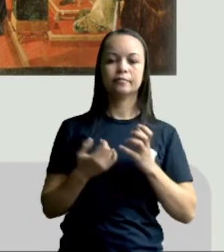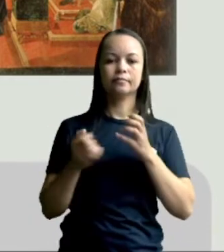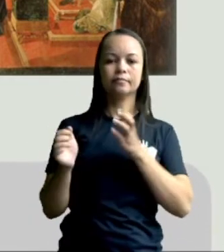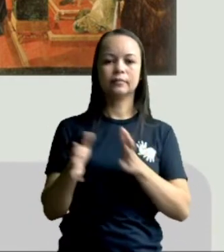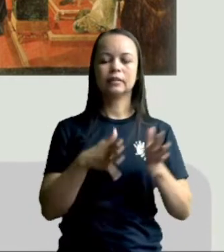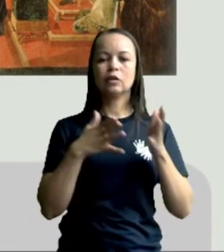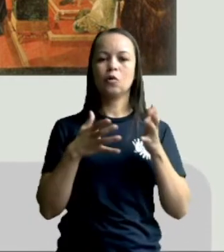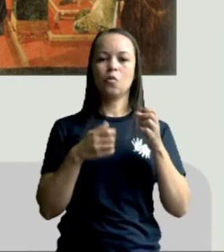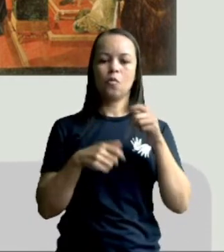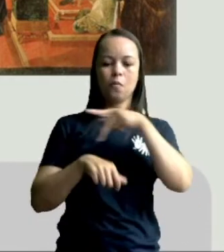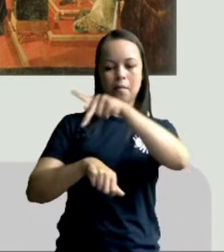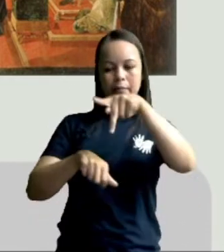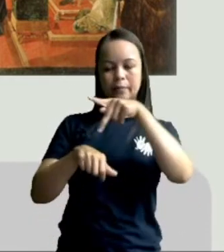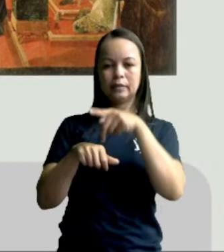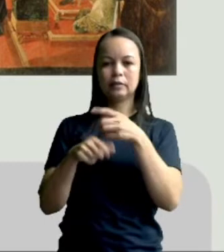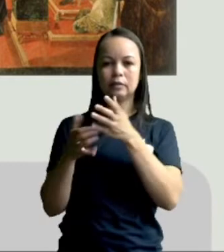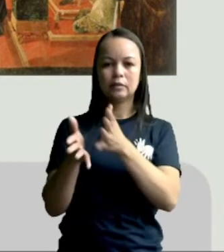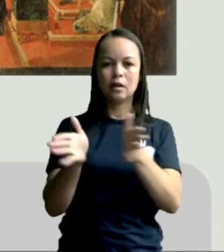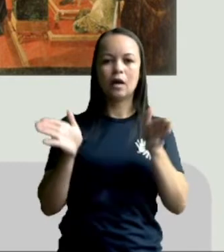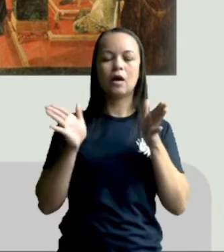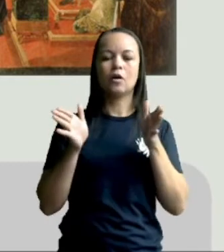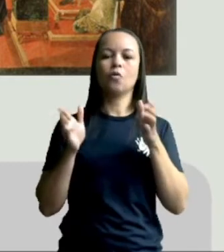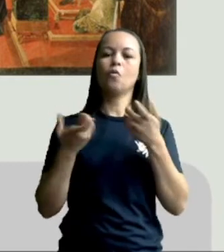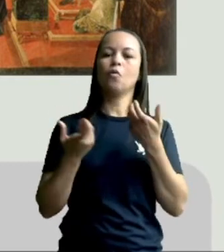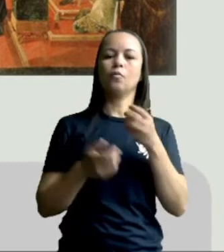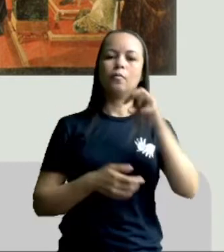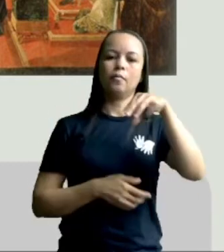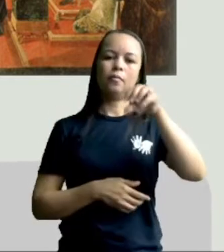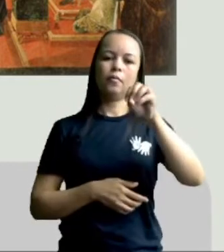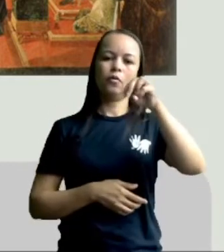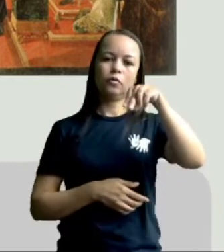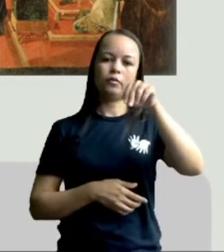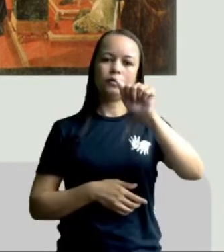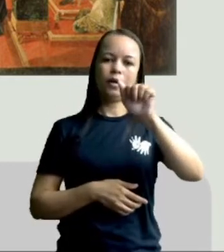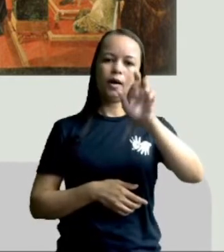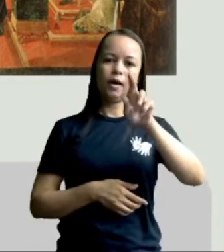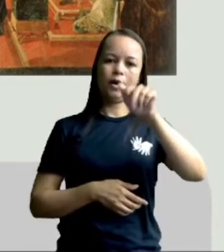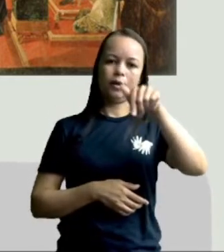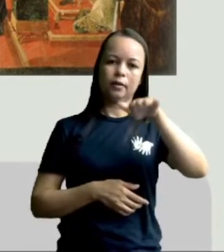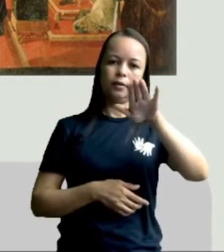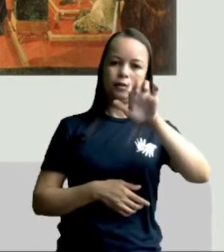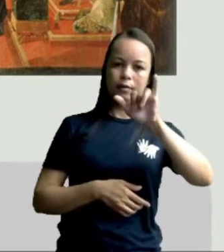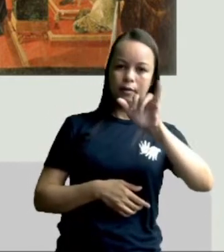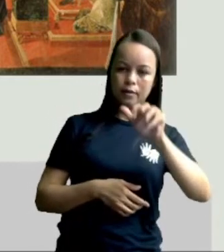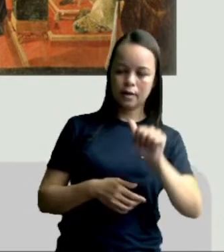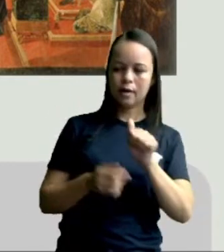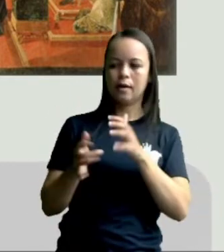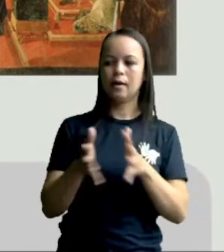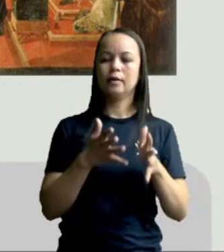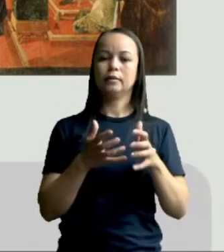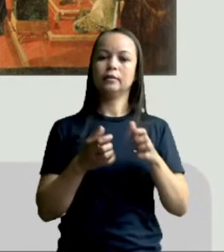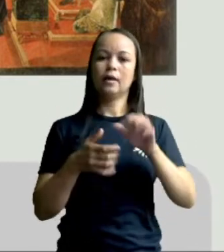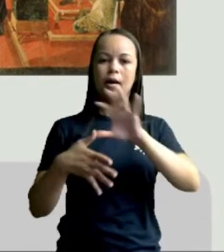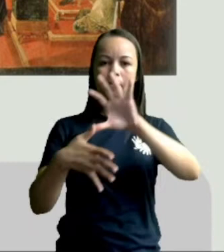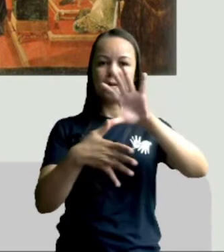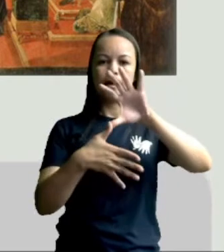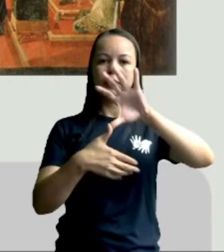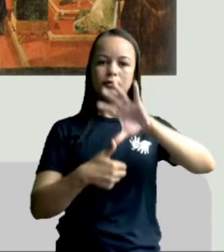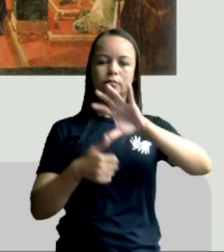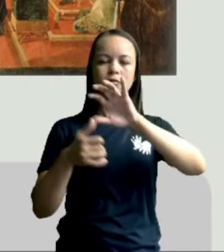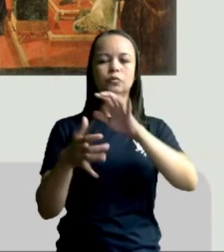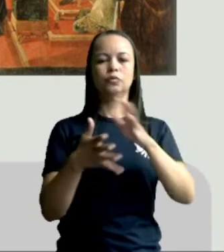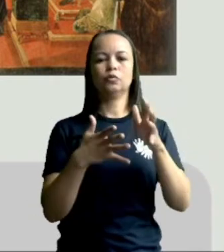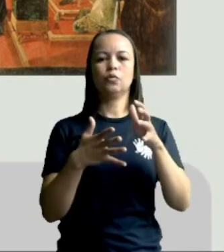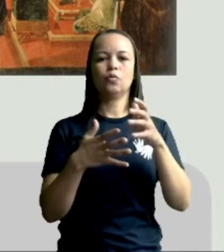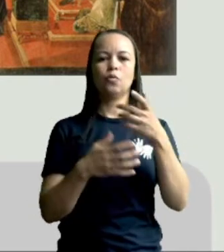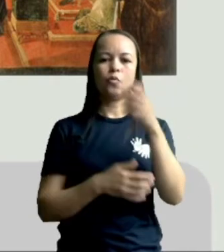tornou-se soberano e organizou-se como uma monarquia. Na América do Sul, o Brasil foi a única monarquia, pois as